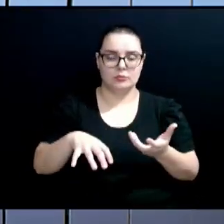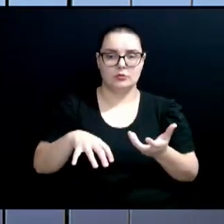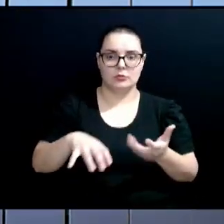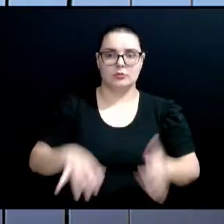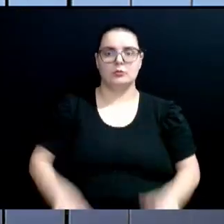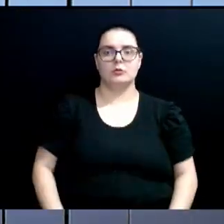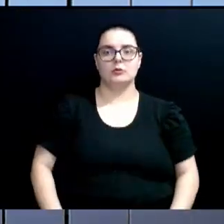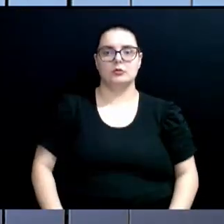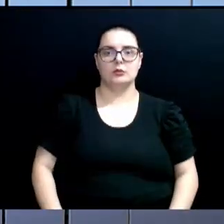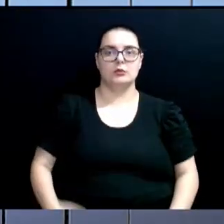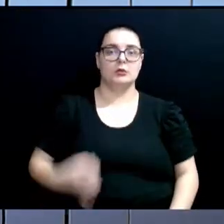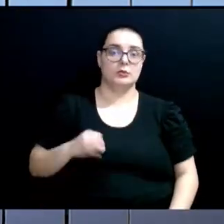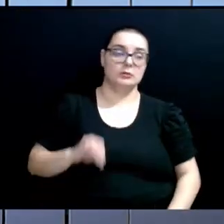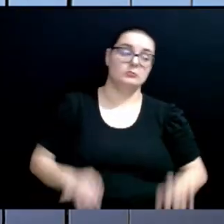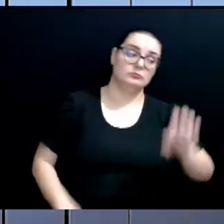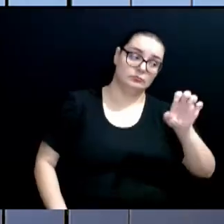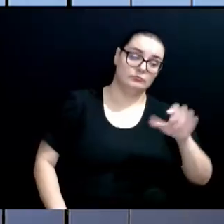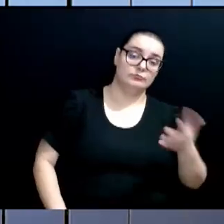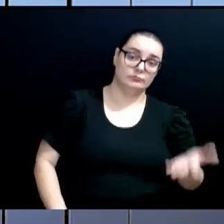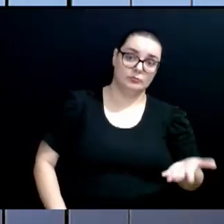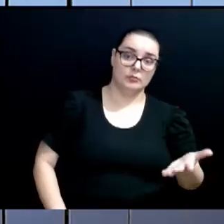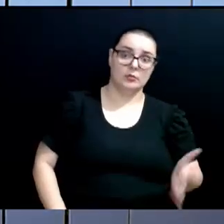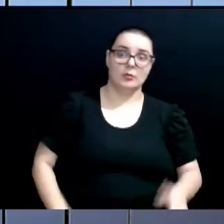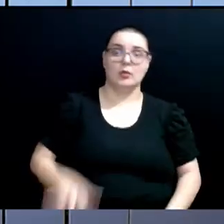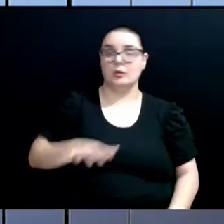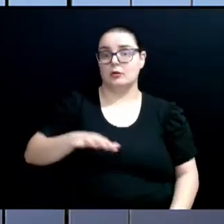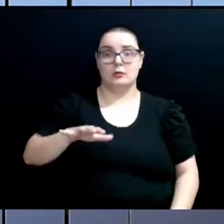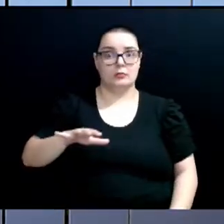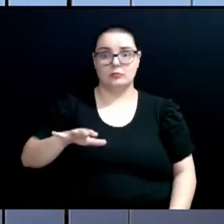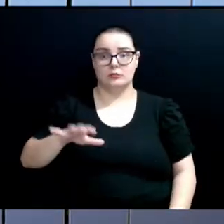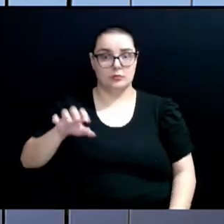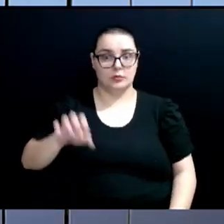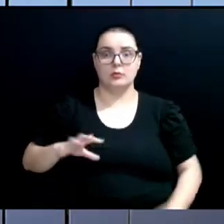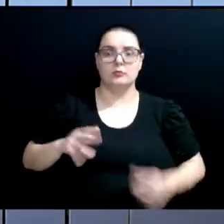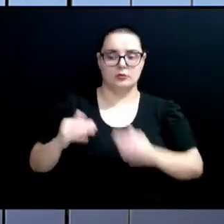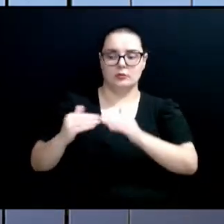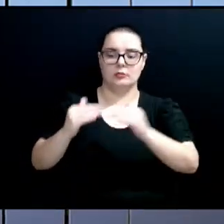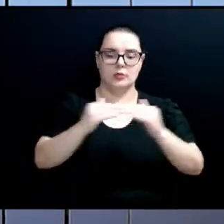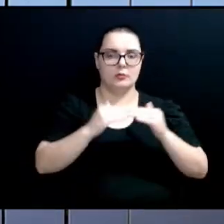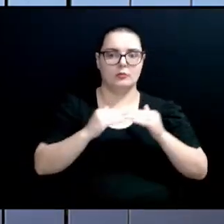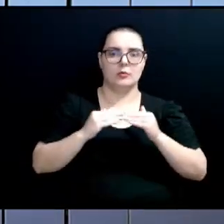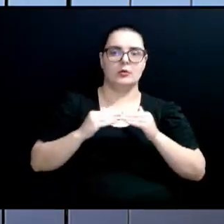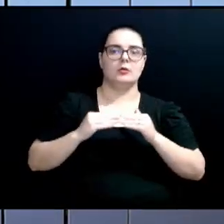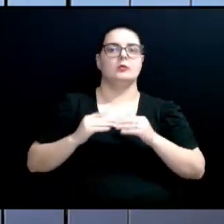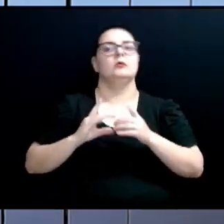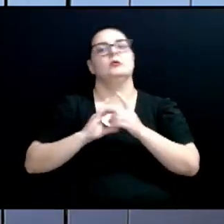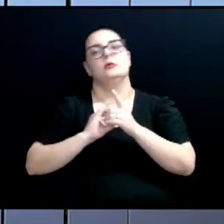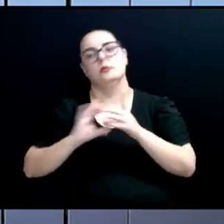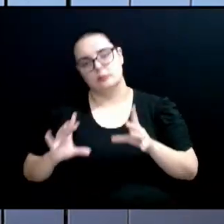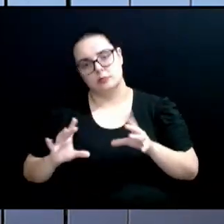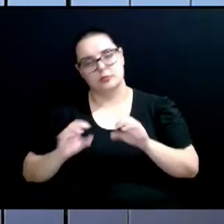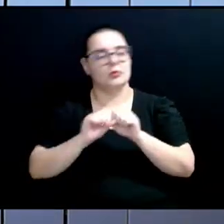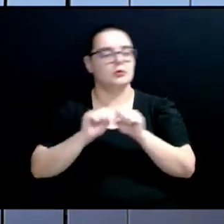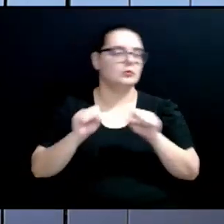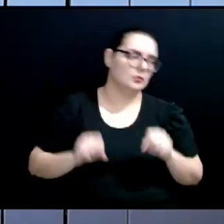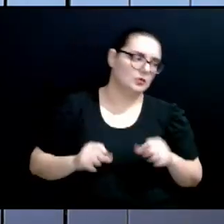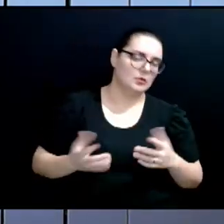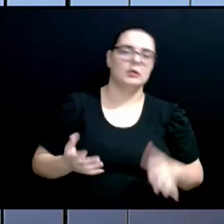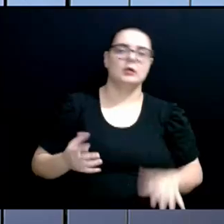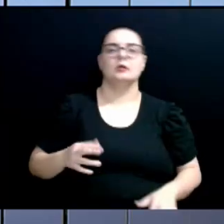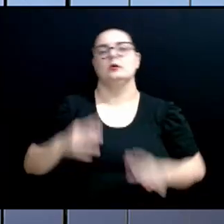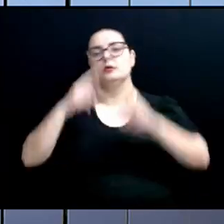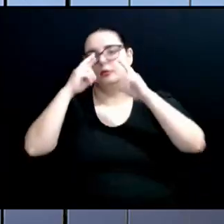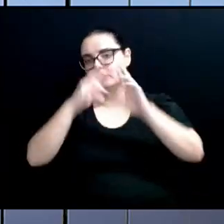esquerda, né, no campo da esquerda, todos eles eram a favor do Estado Democrático de Direito, né, do respeito às regras constitucionais,